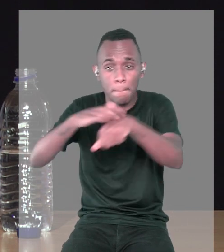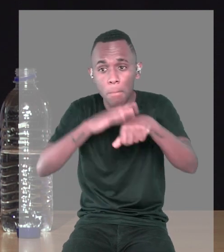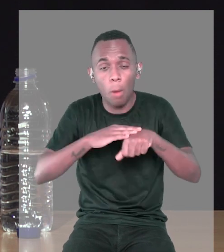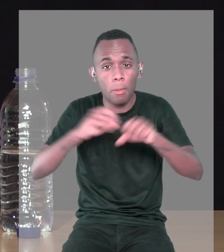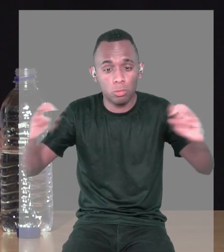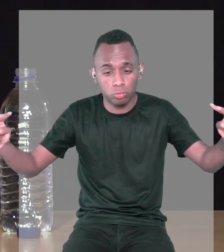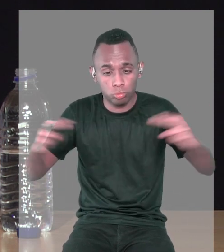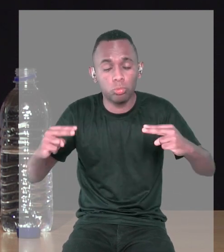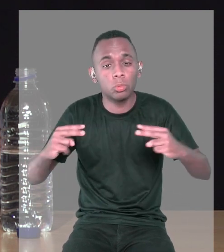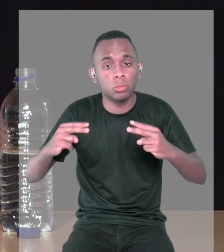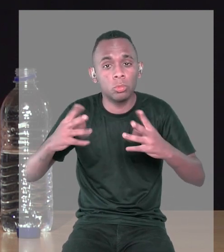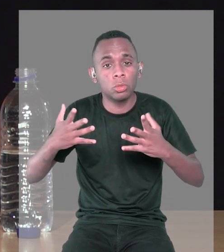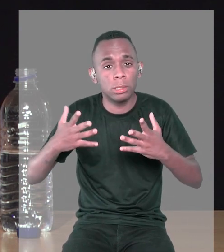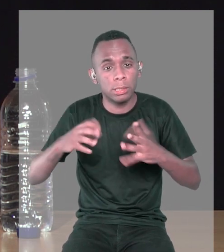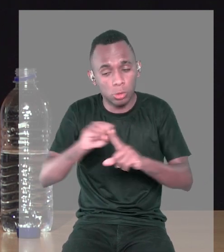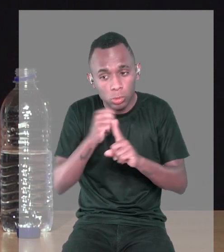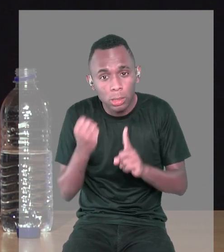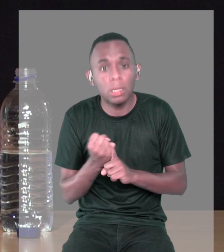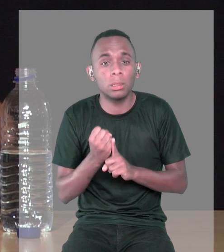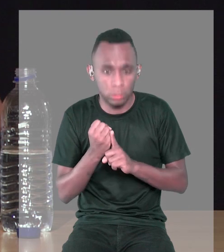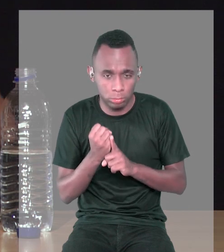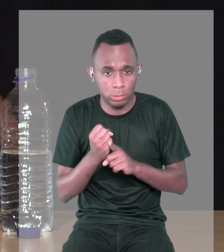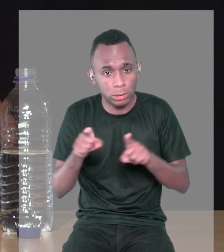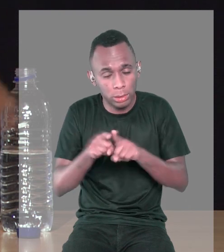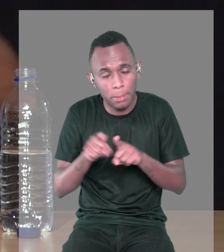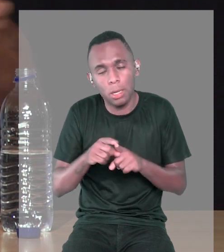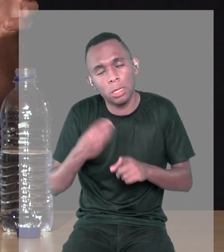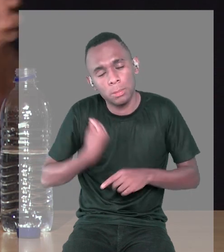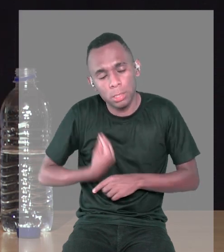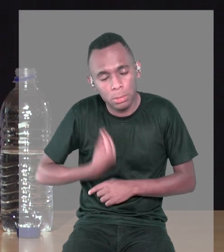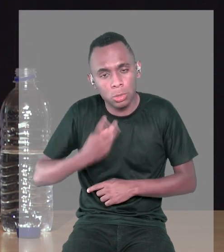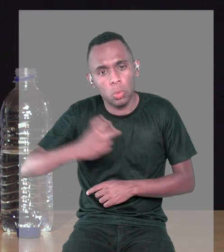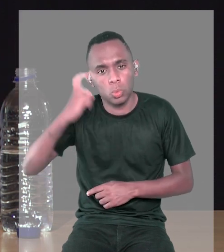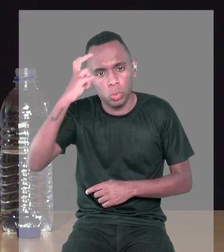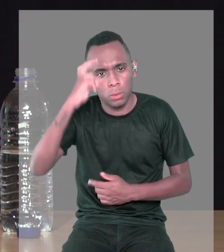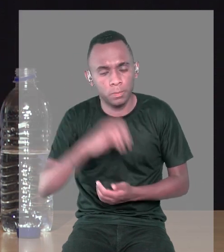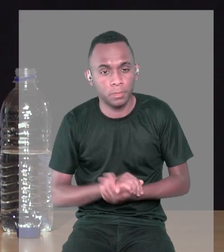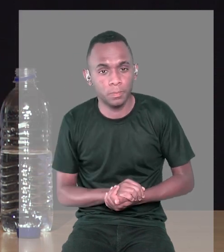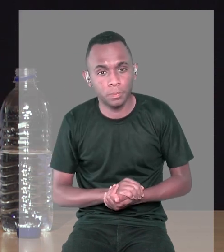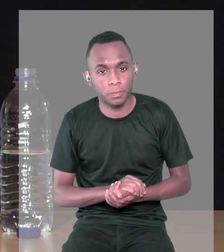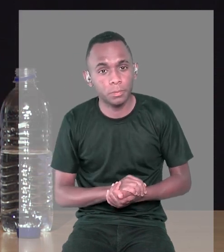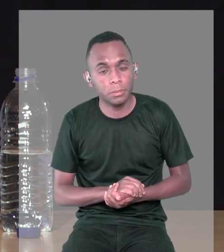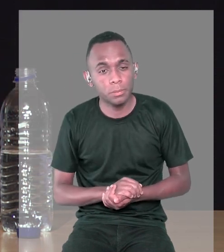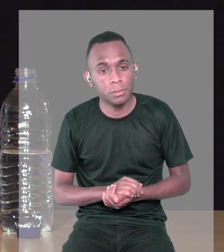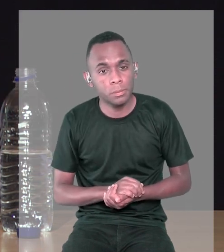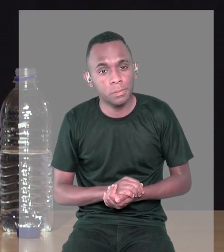delas mesmas que a sociedade lhes impõe, aos pertencimentos culturais.